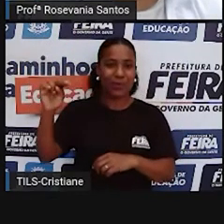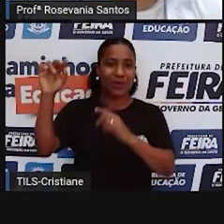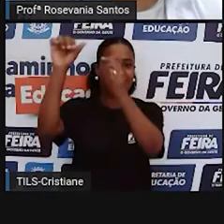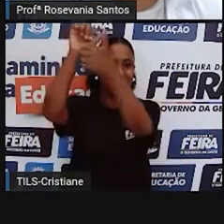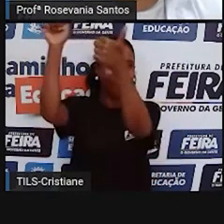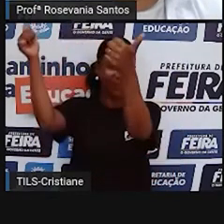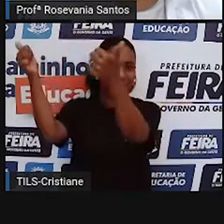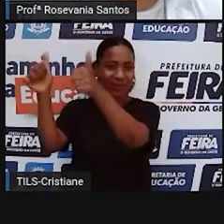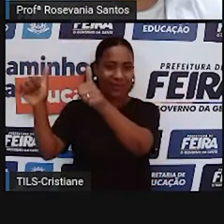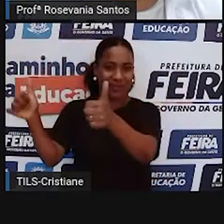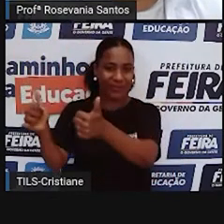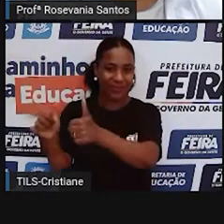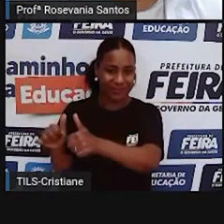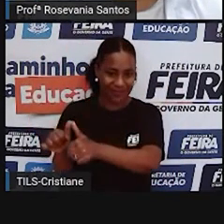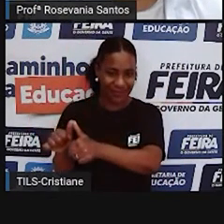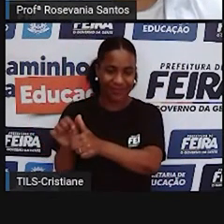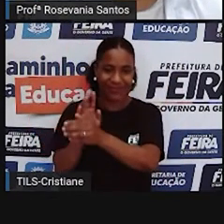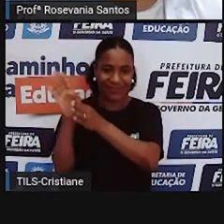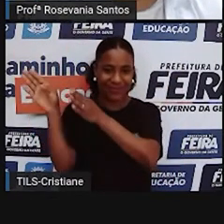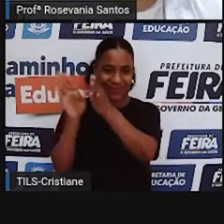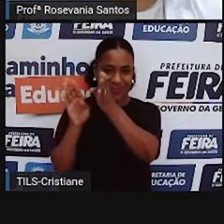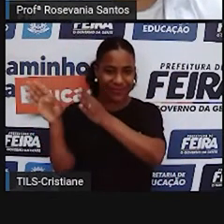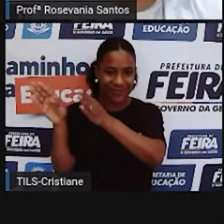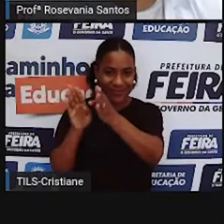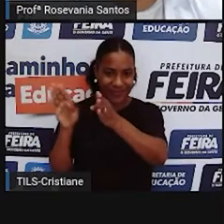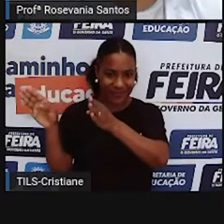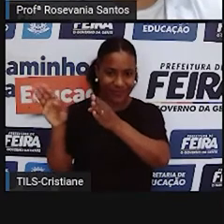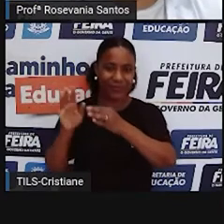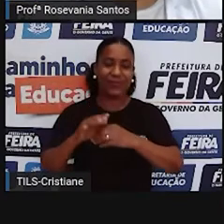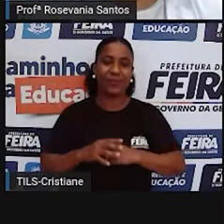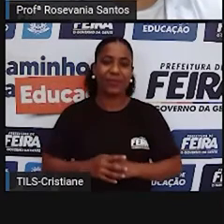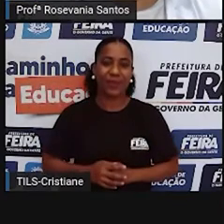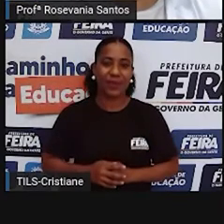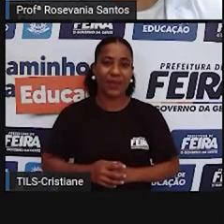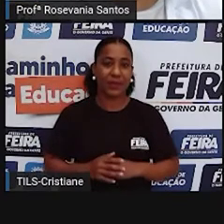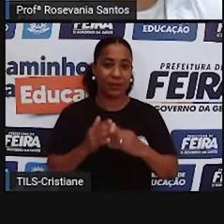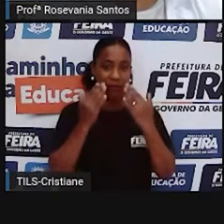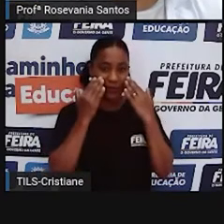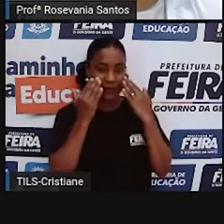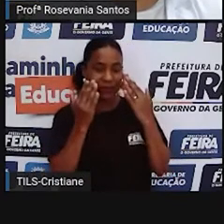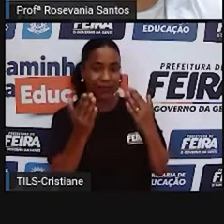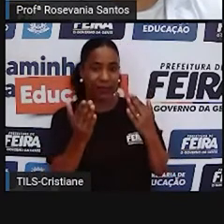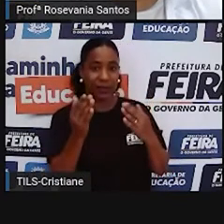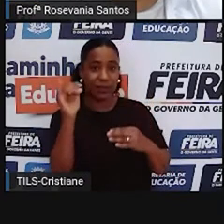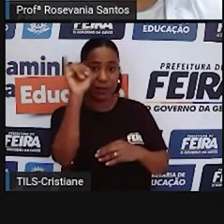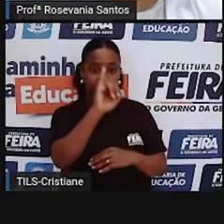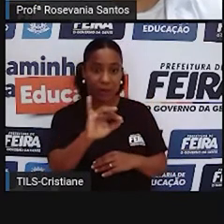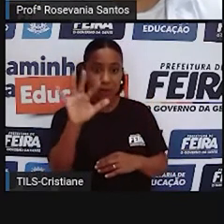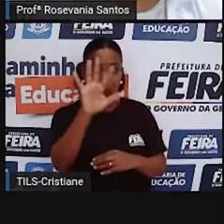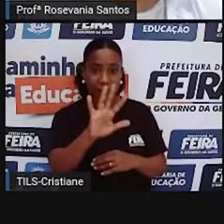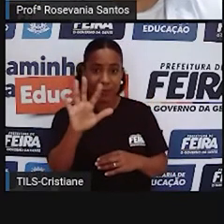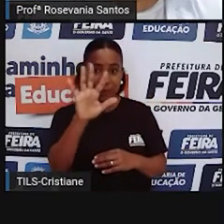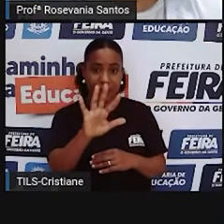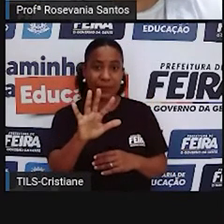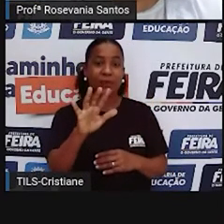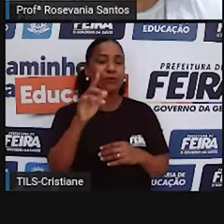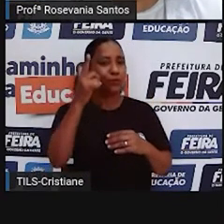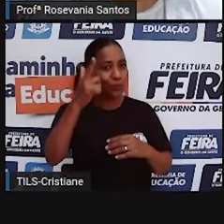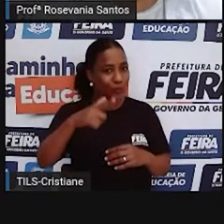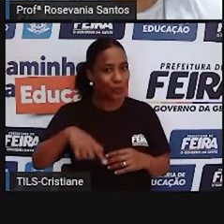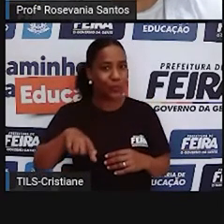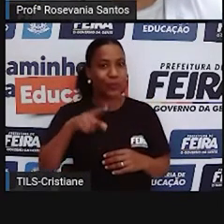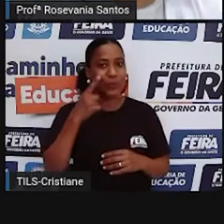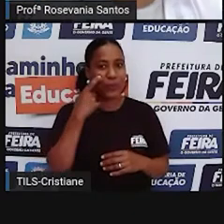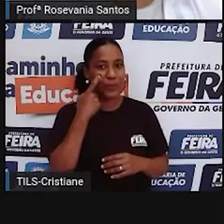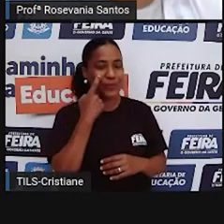o desenho, né, transcrito aqui o desenho que foi feito. Mais uma vez, eu também observo os elementos da natureza